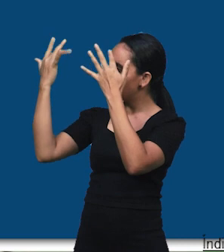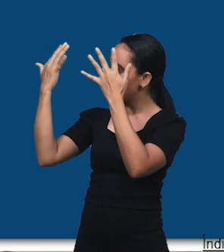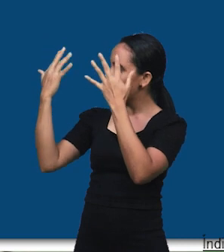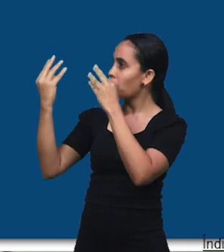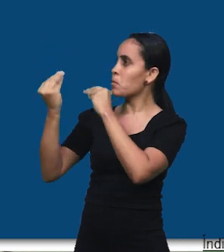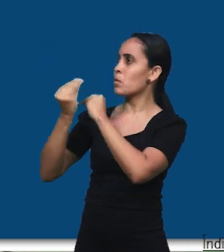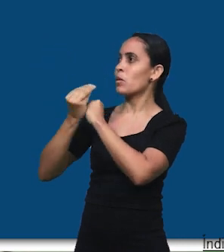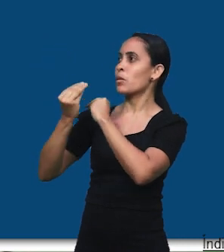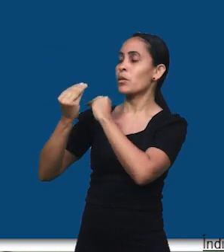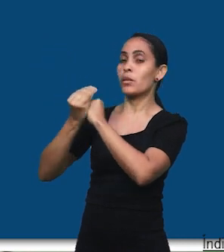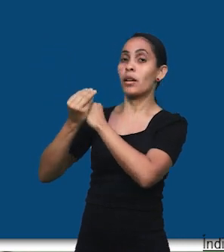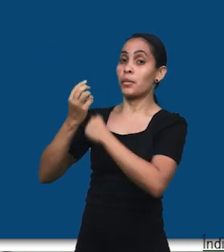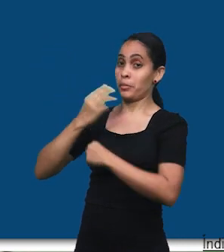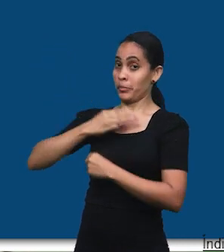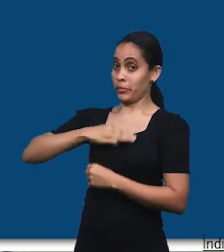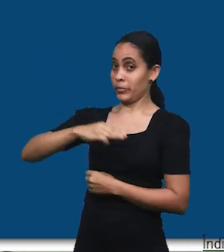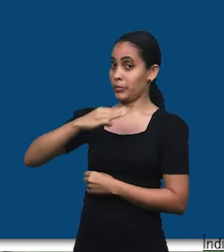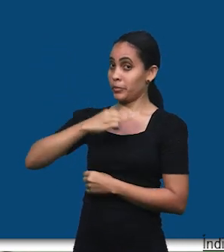misericórdias.